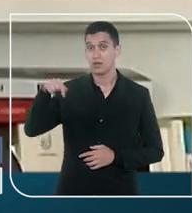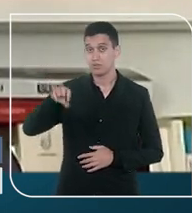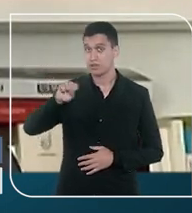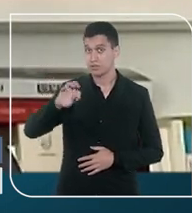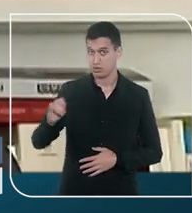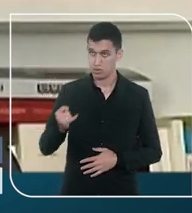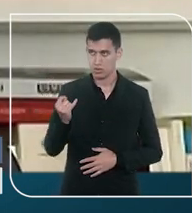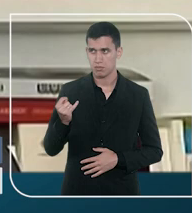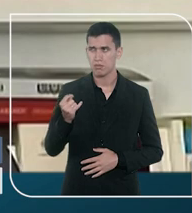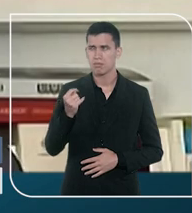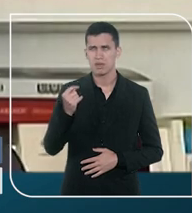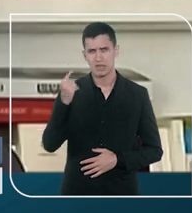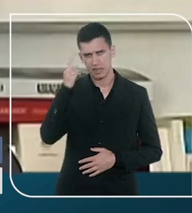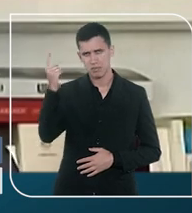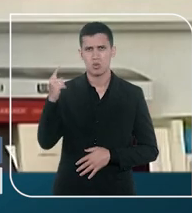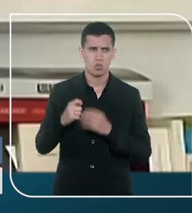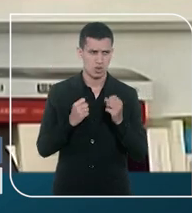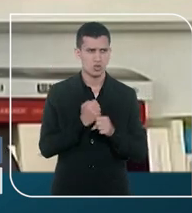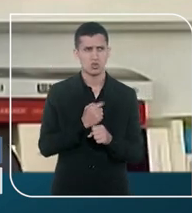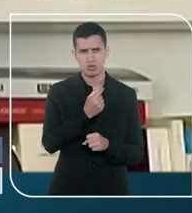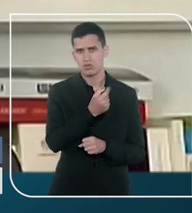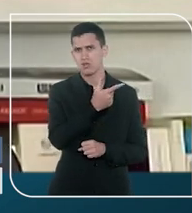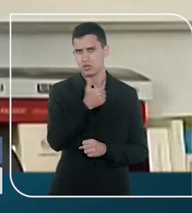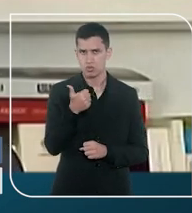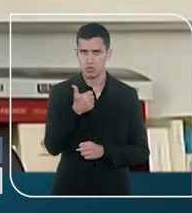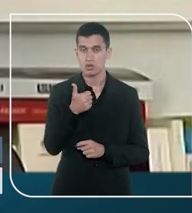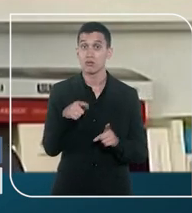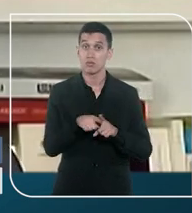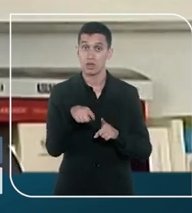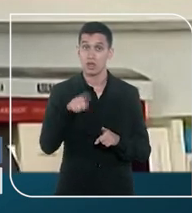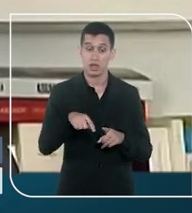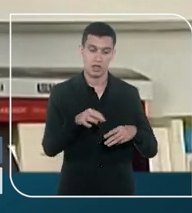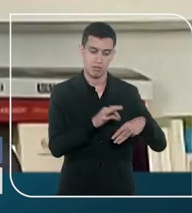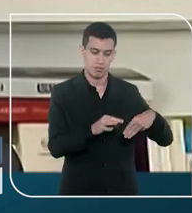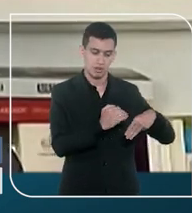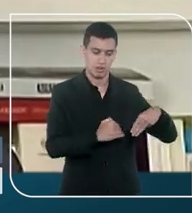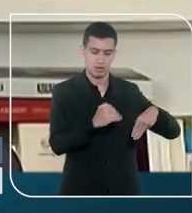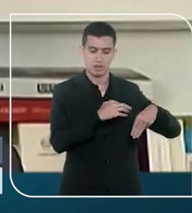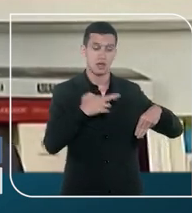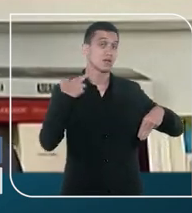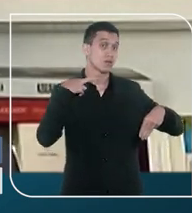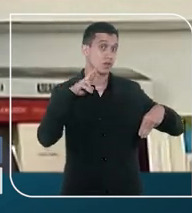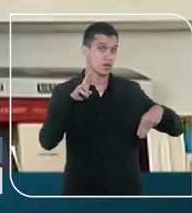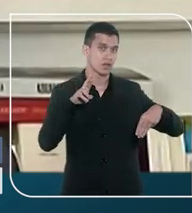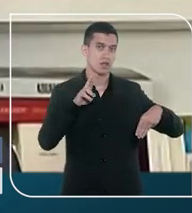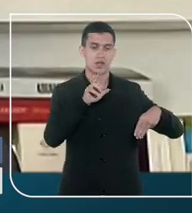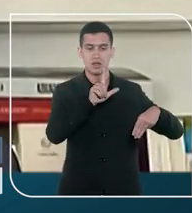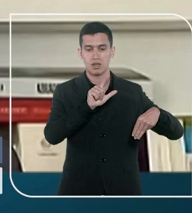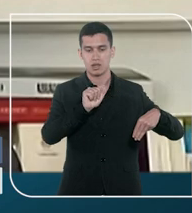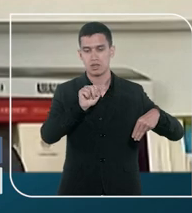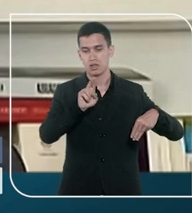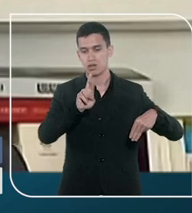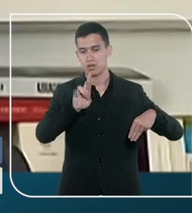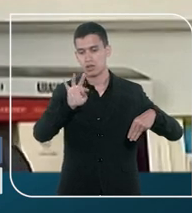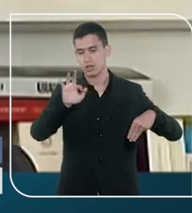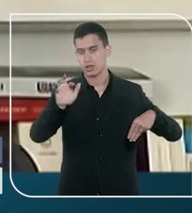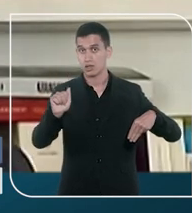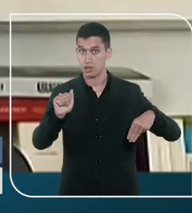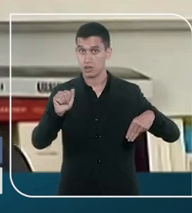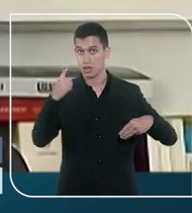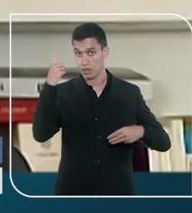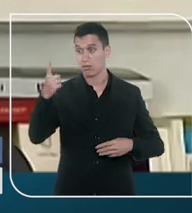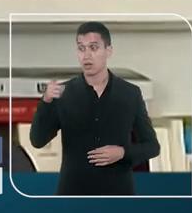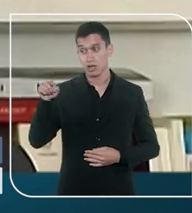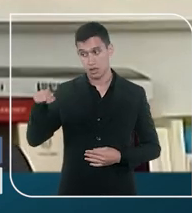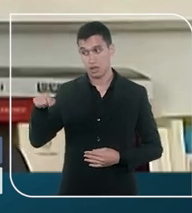é de 2021 e é de relatoria da ministra Laurita Vaz, ou seja, nós estamos falando de um julgamento de Corte Especial, né? Não é